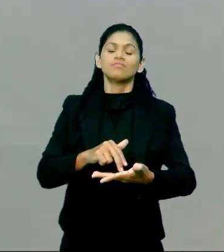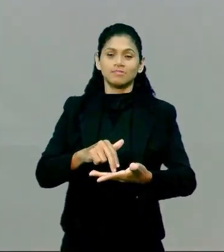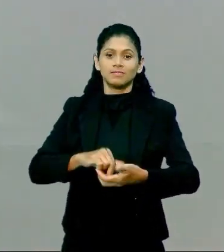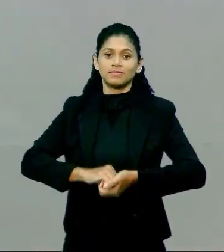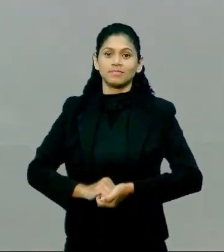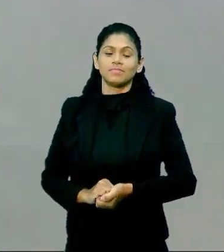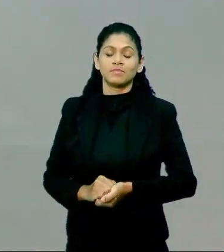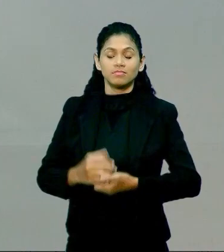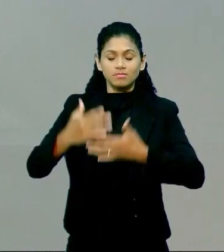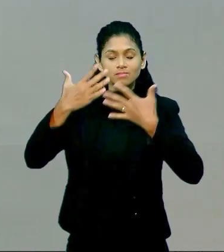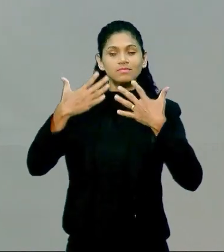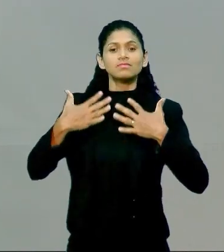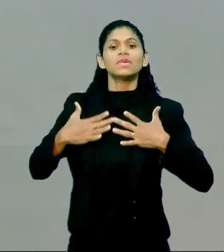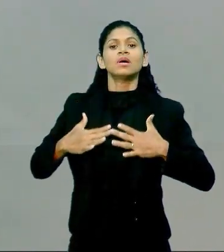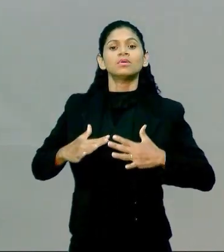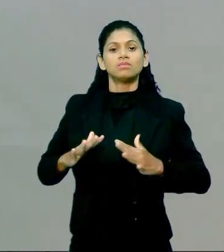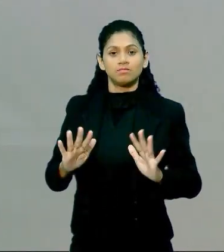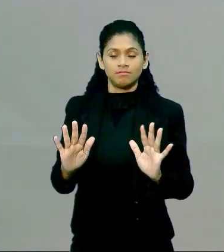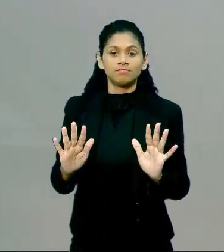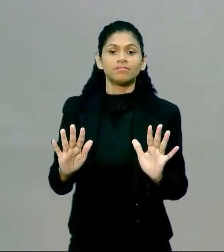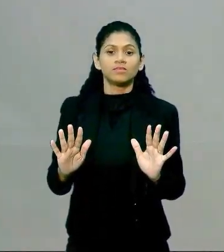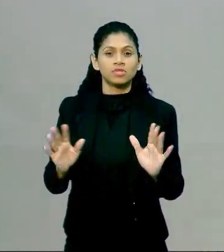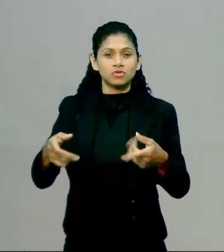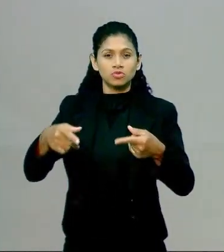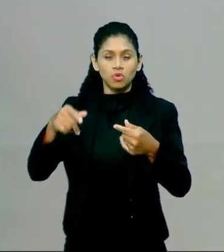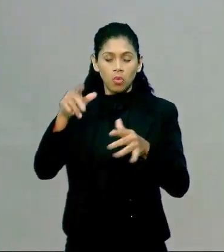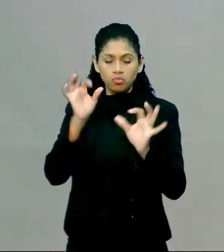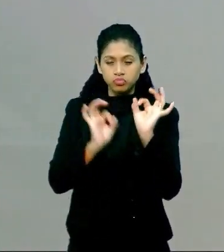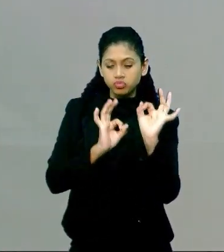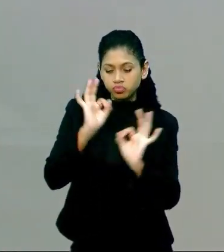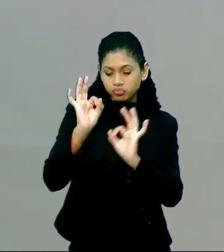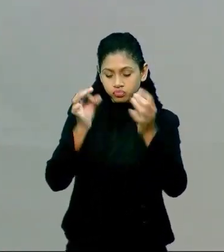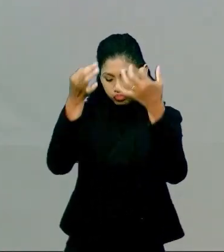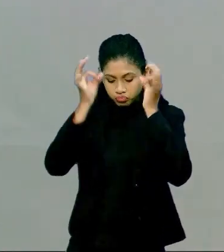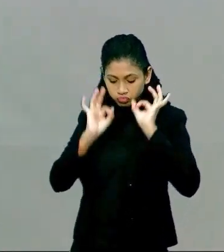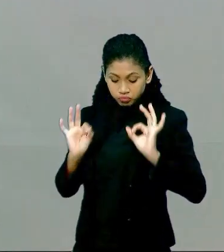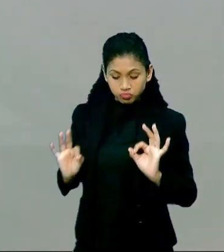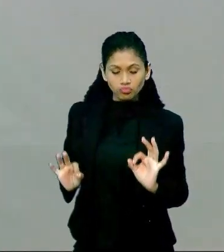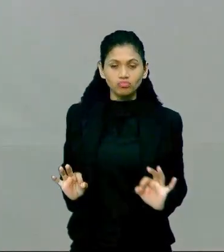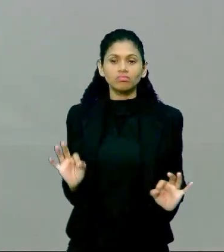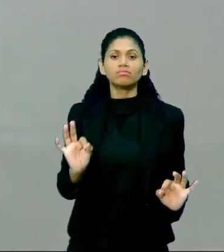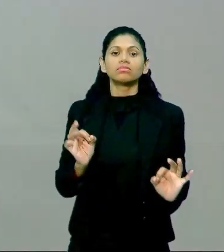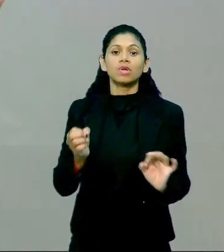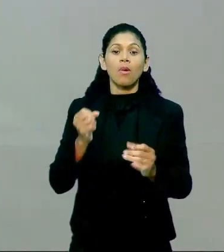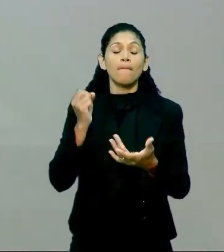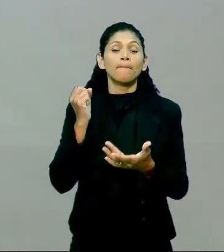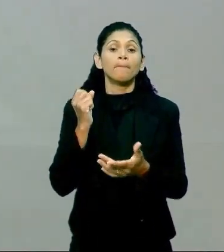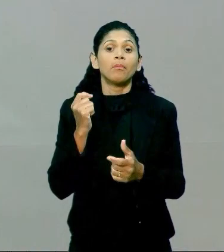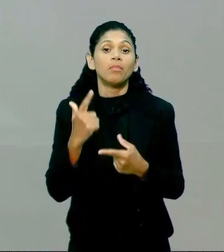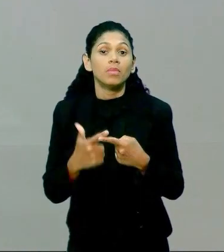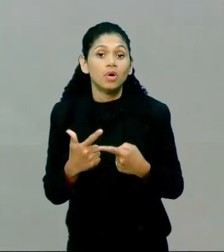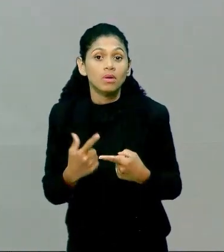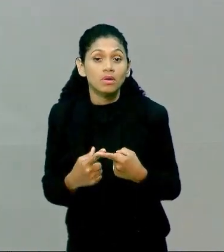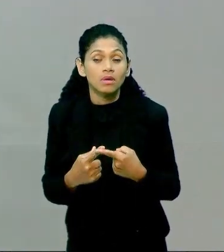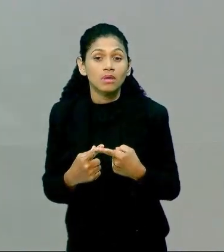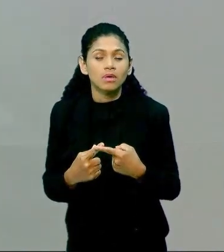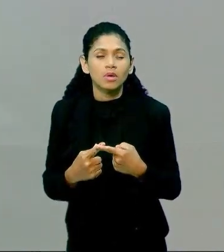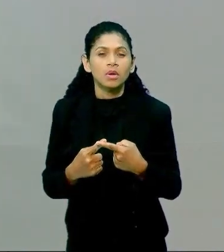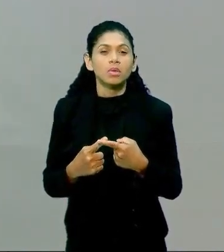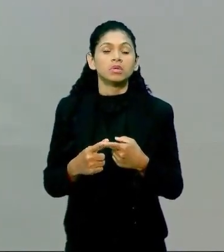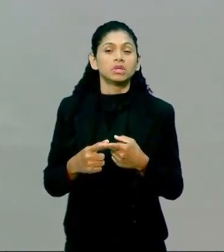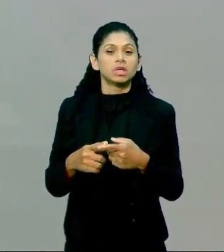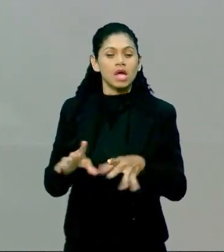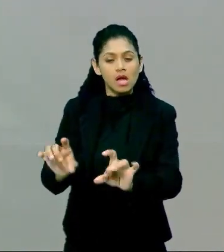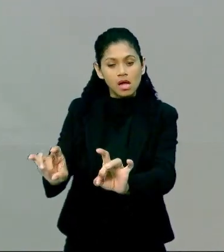Então, respira, não pira. Eu já estou aqui todo produzido, todo incrementado, porque dança é tech, dança é pop,